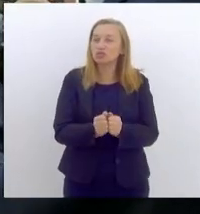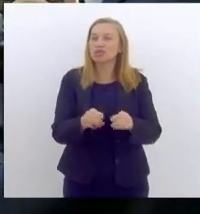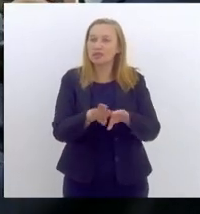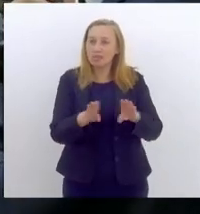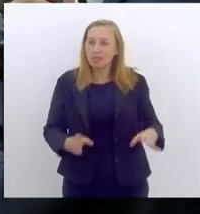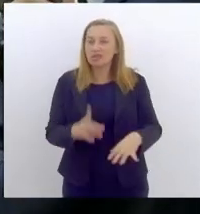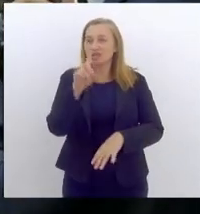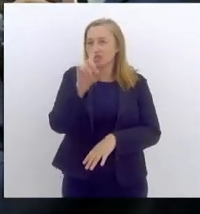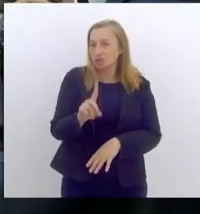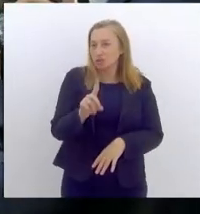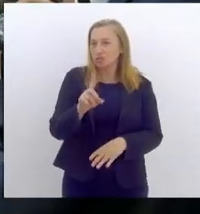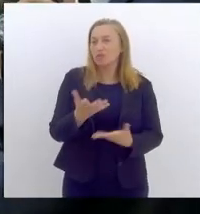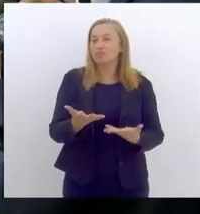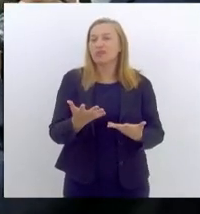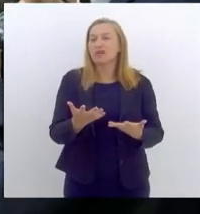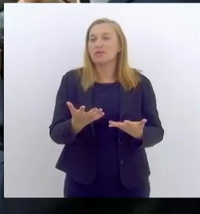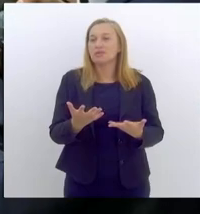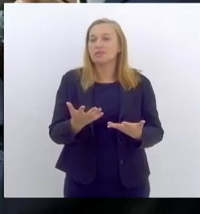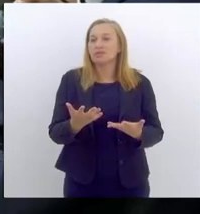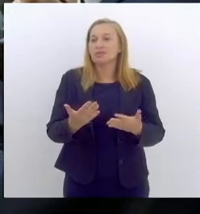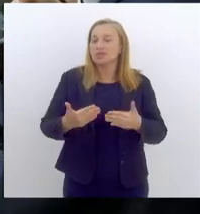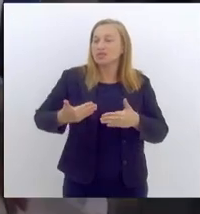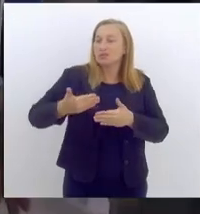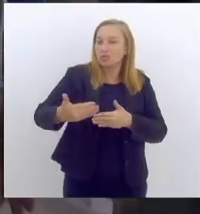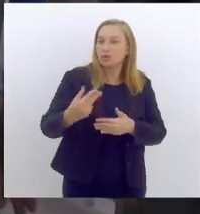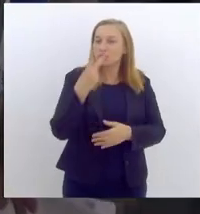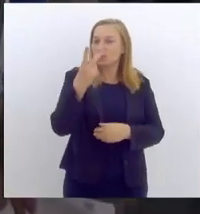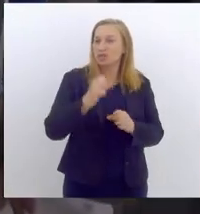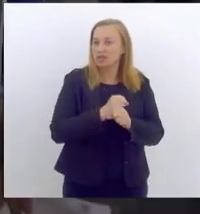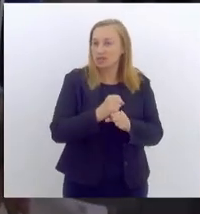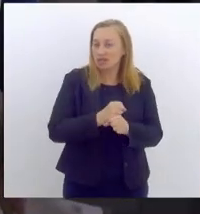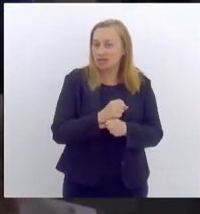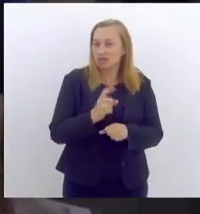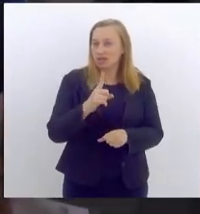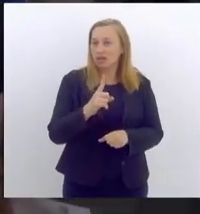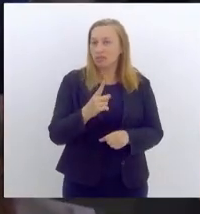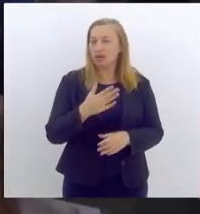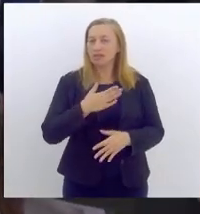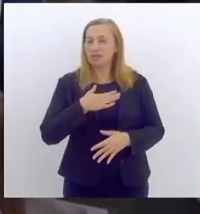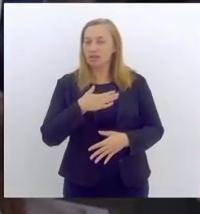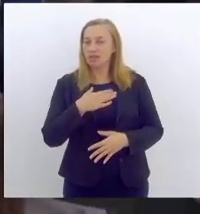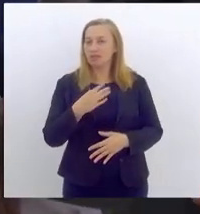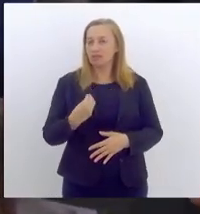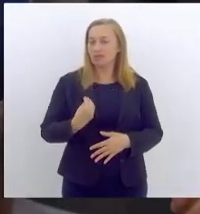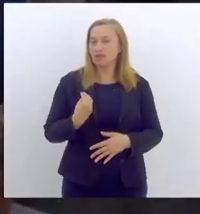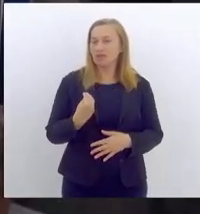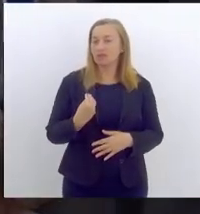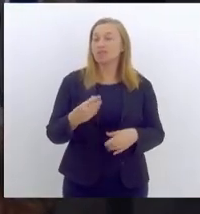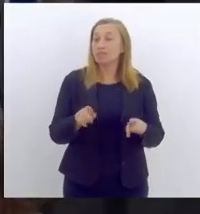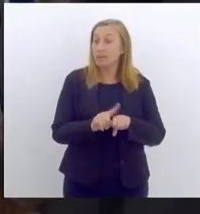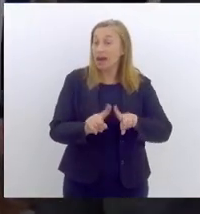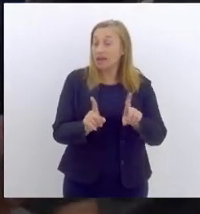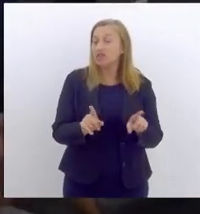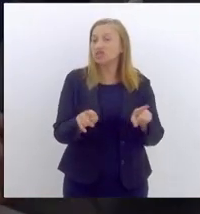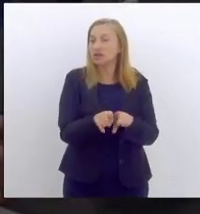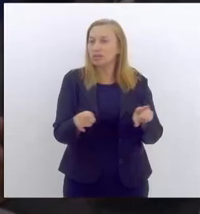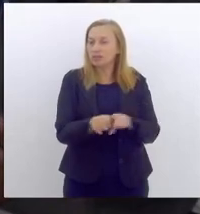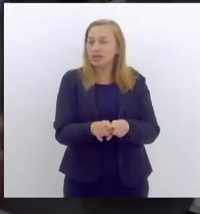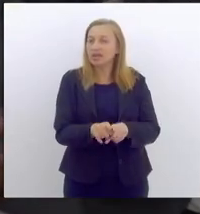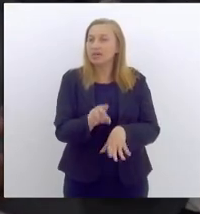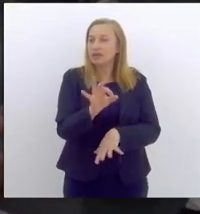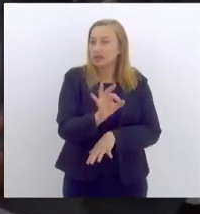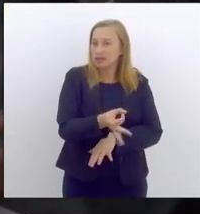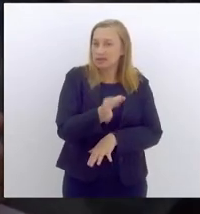diretora, não é, por esses próximos 2 anos, não pela minha participação, mas, sobretudo, pela garantia